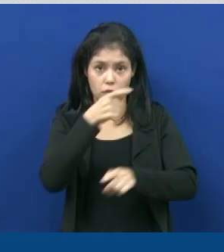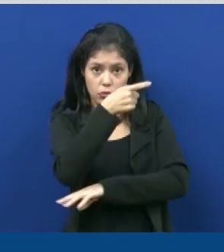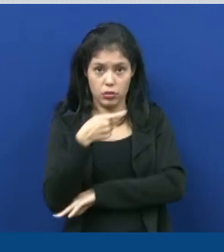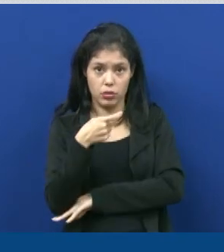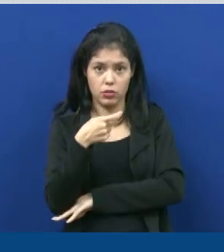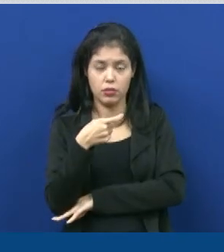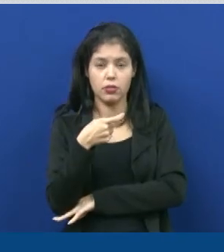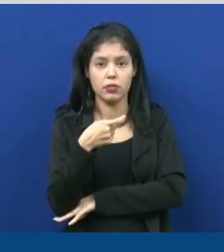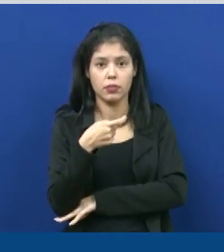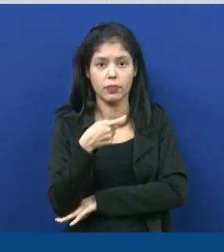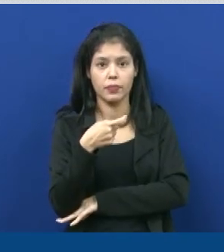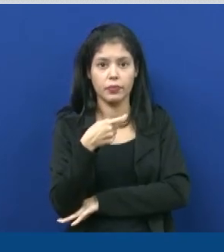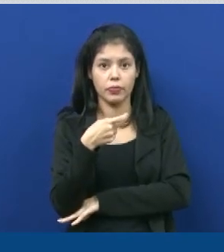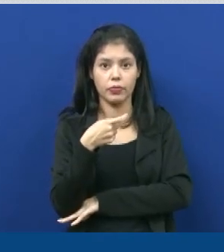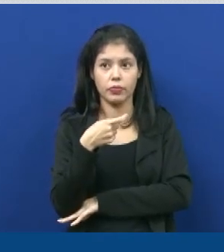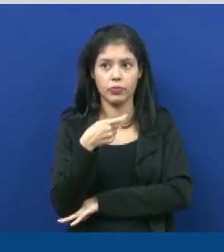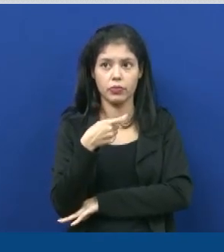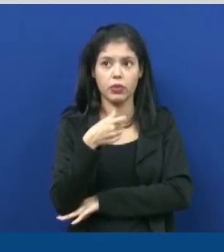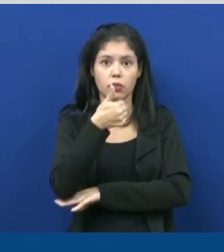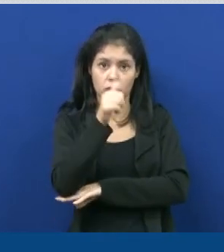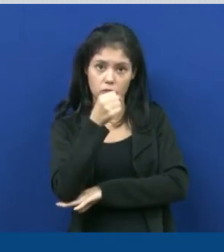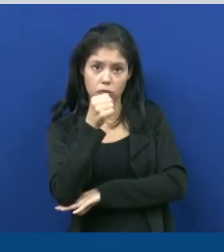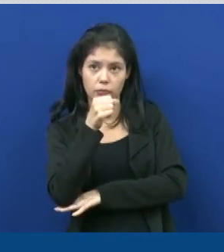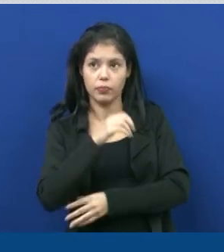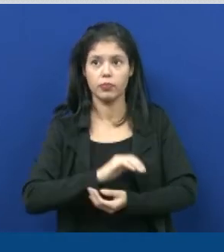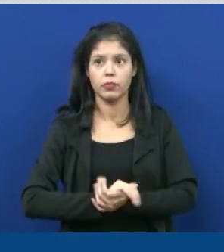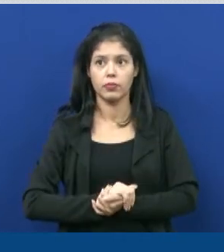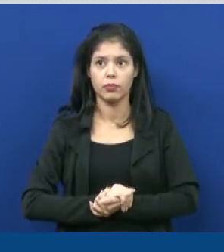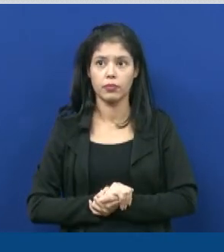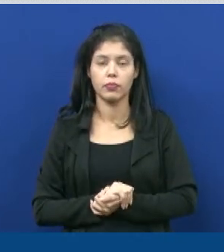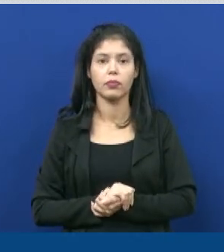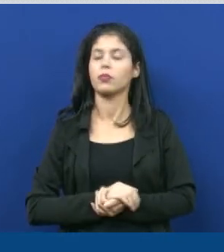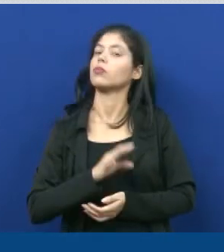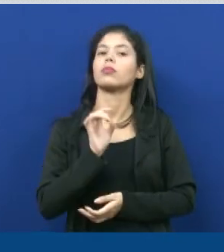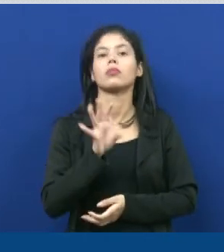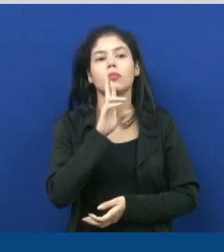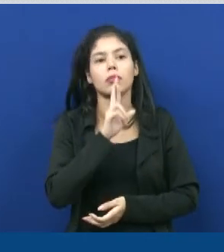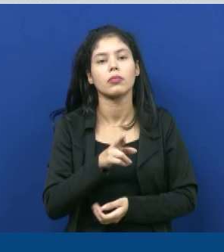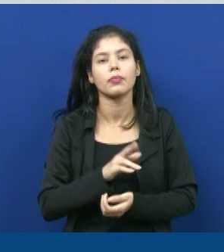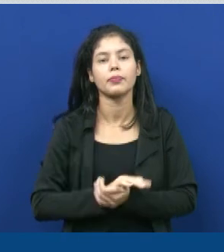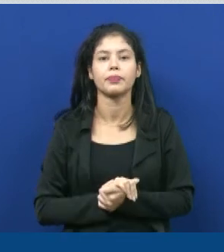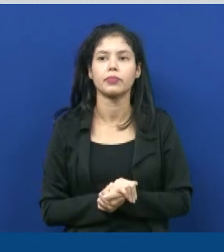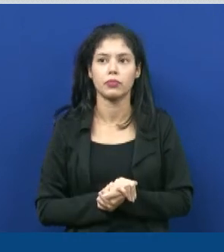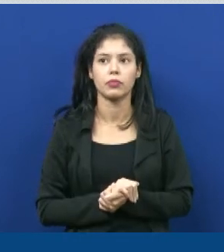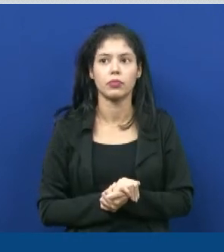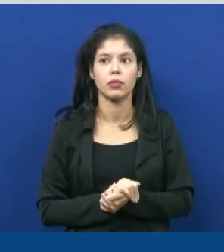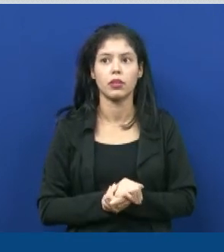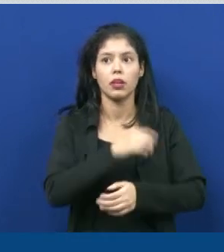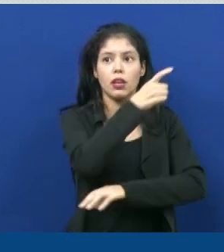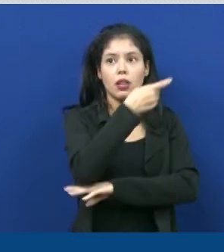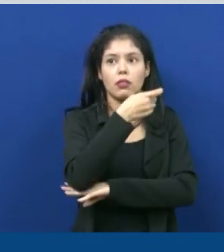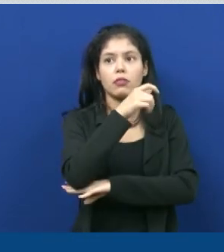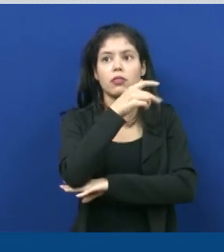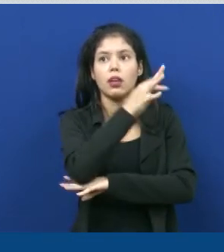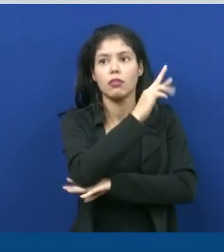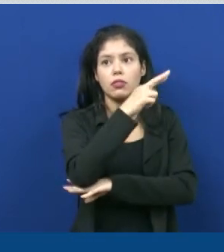x o 18 e efetuar as operações. f de x